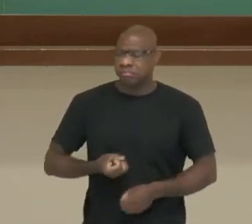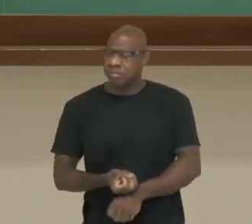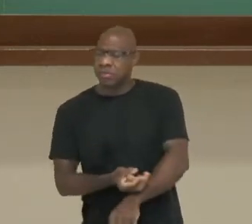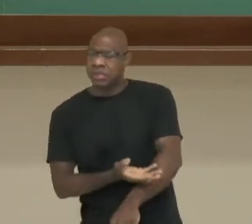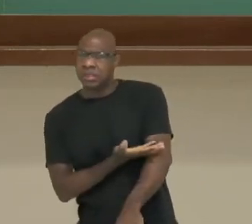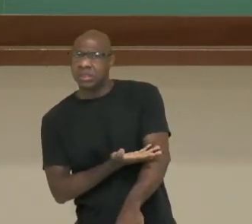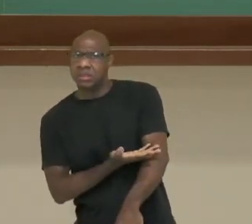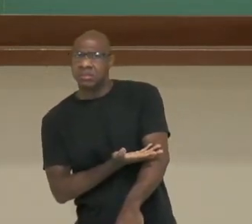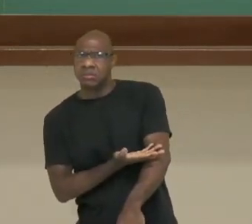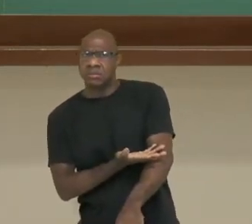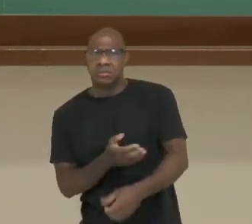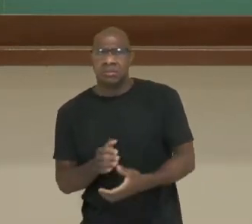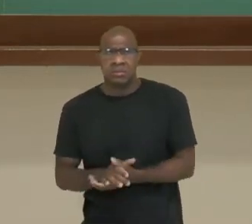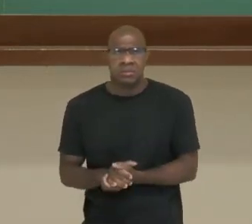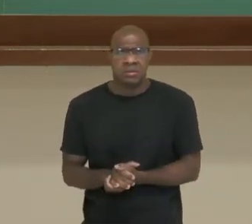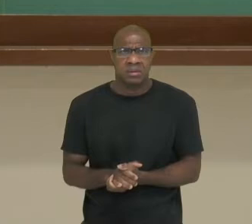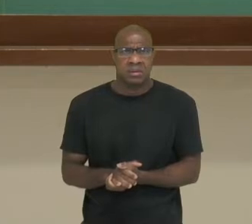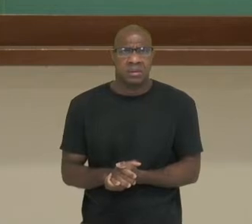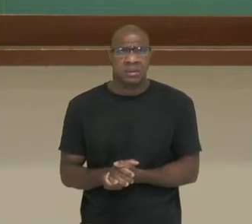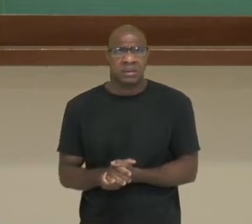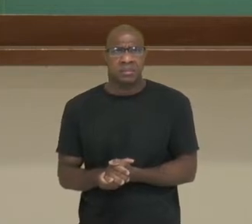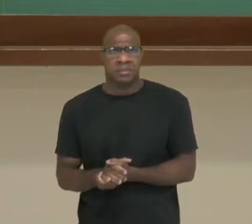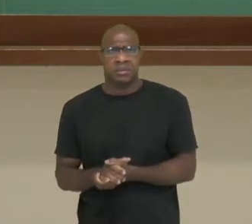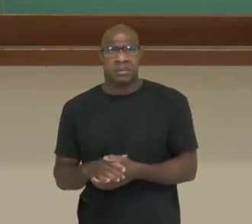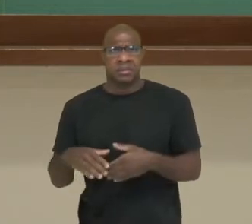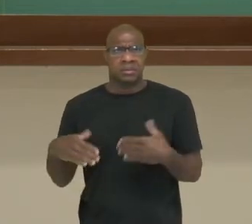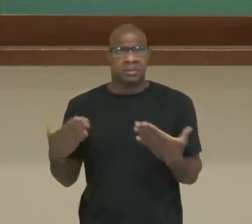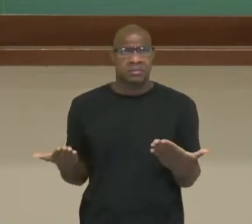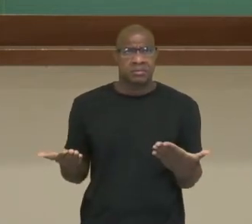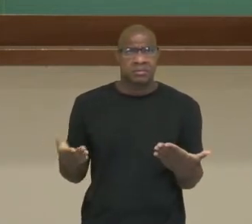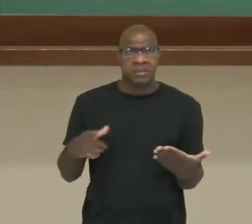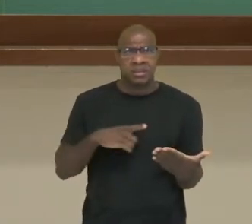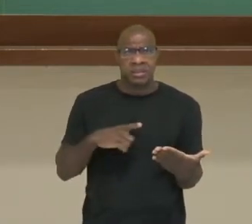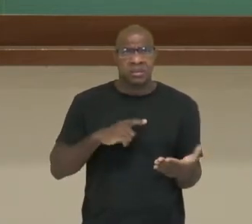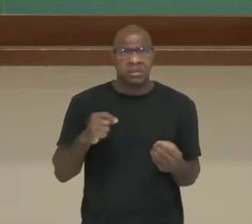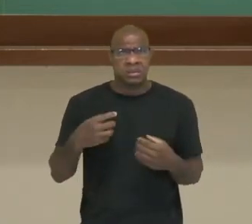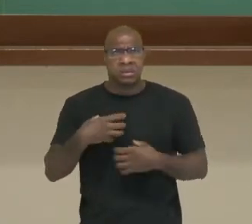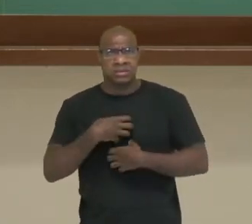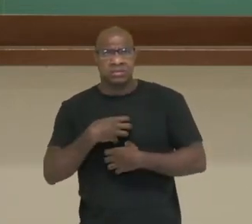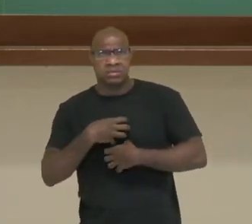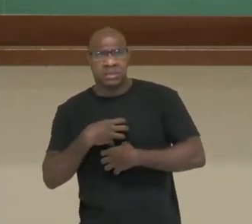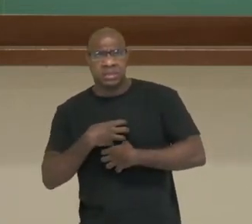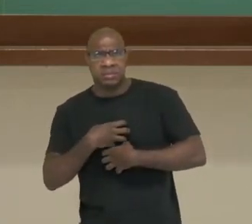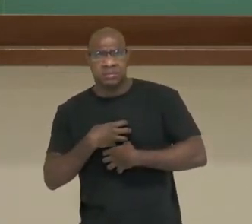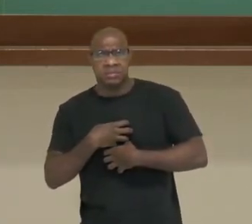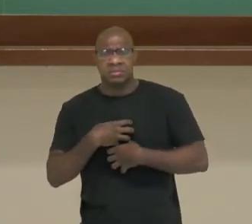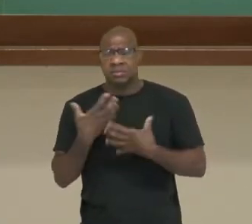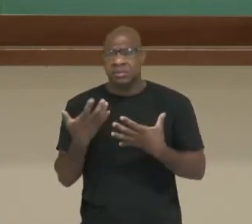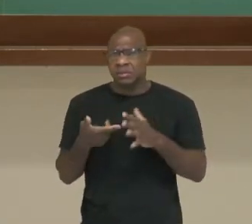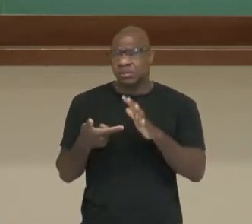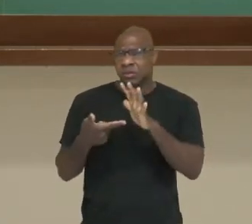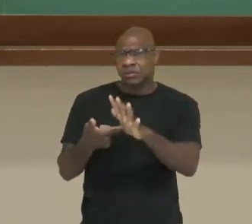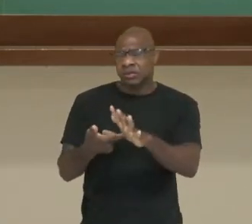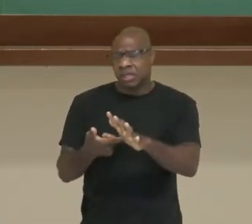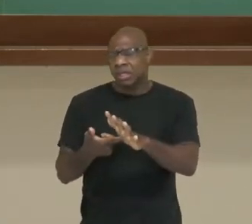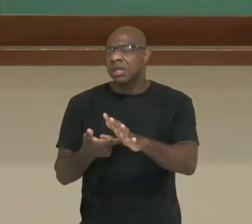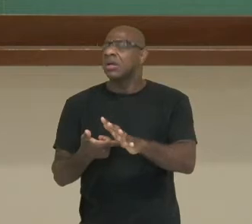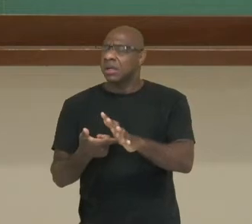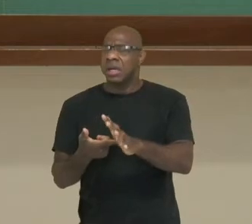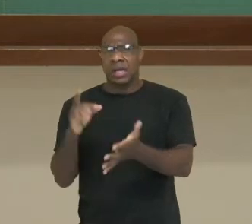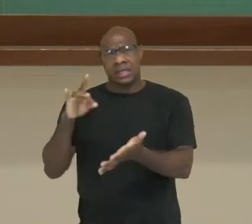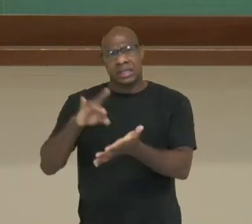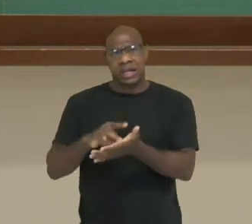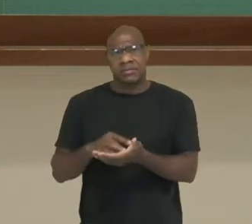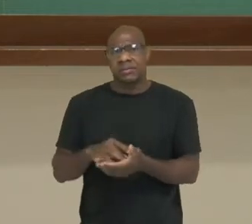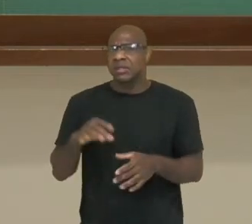teatro realista, né? Ele vai romper com essa questão do sentimento e trazer, né, a realidade num outro sentido, num